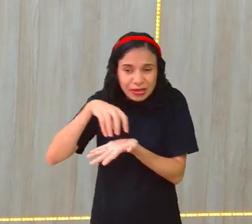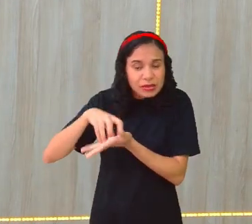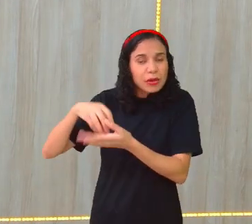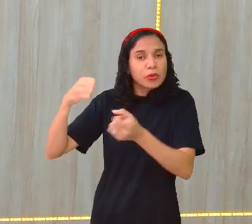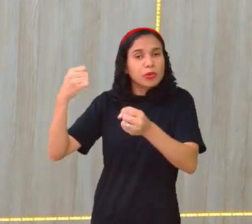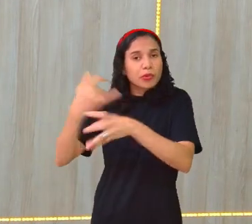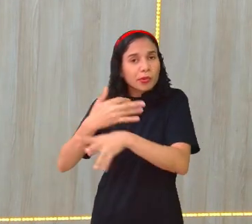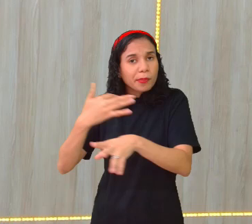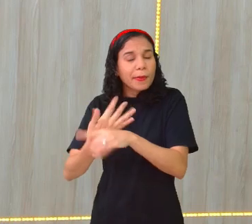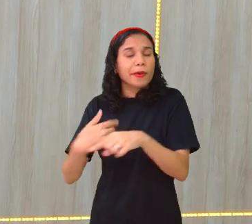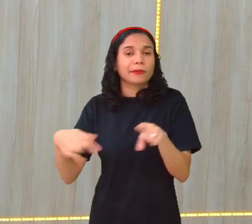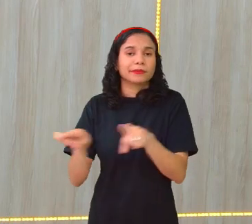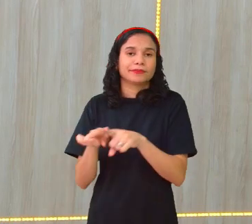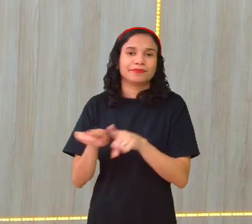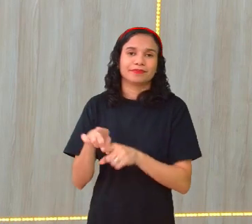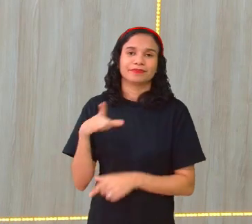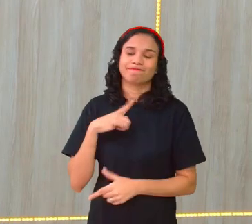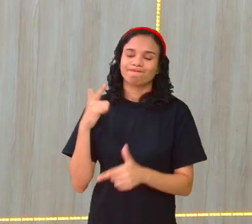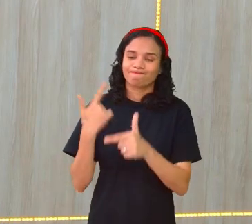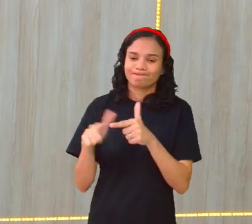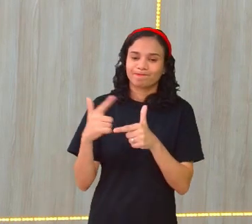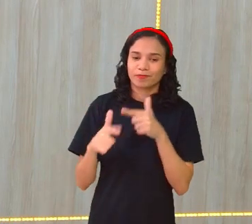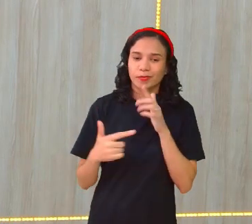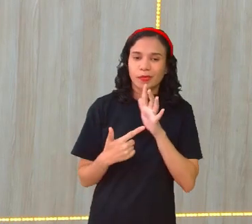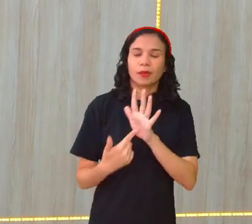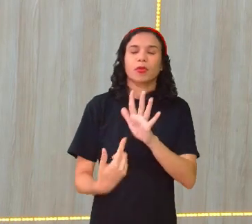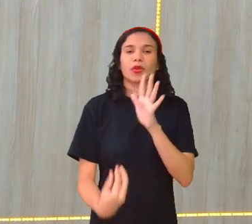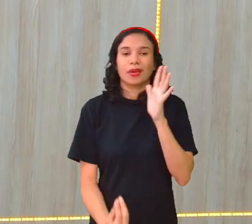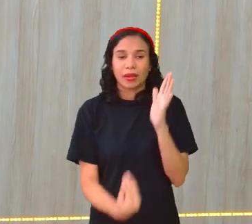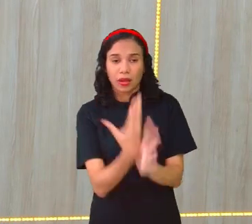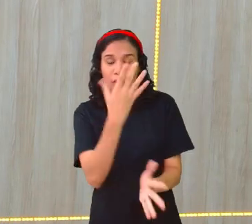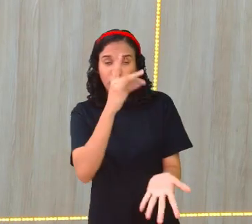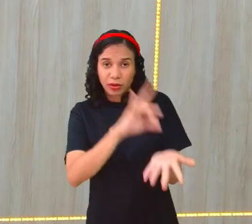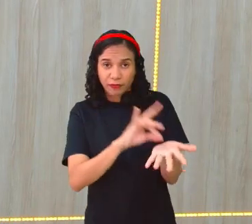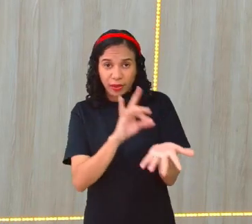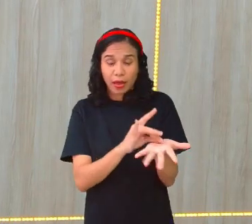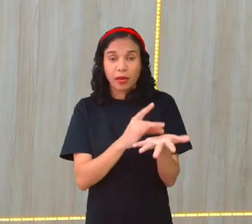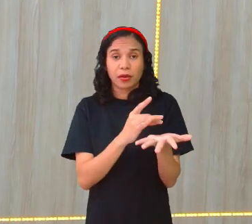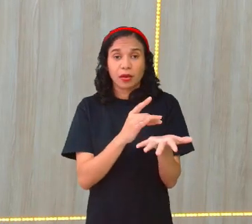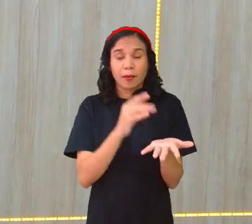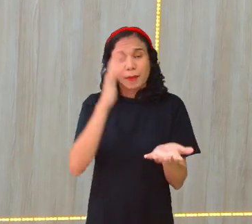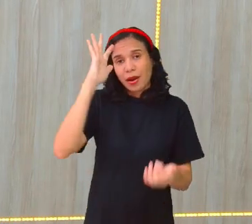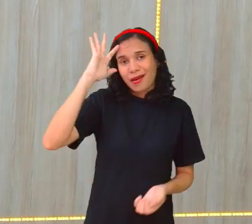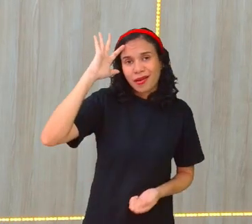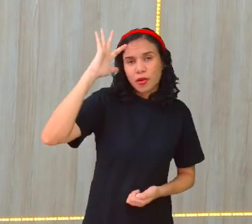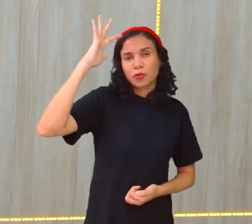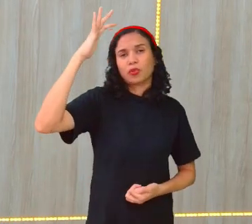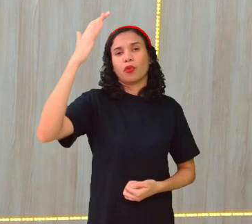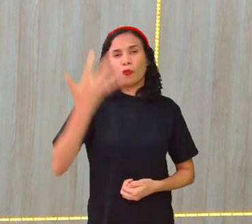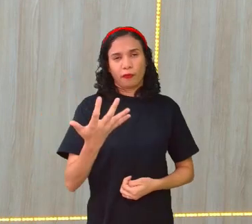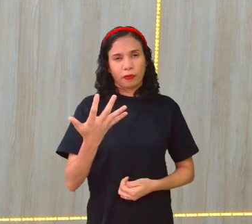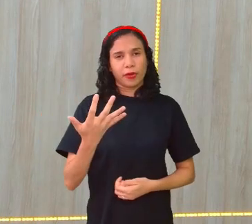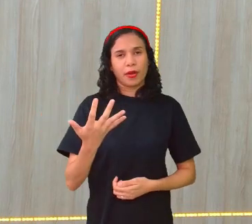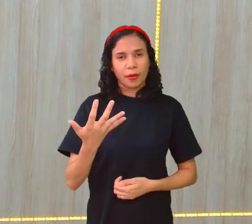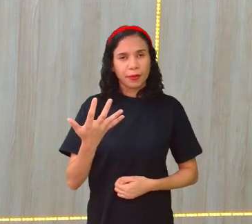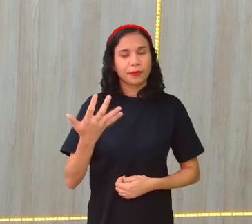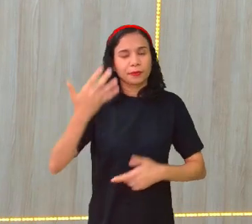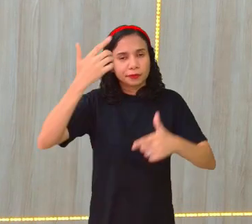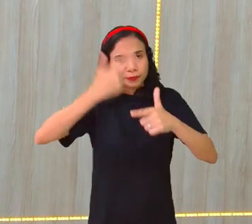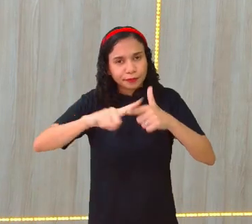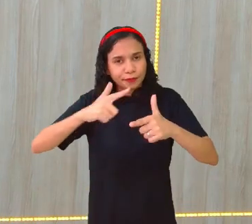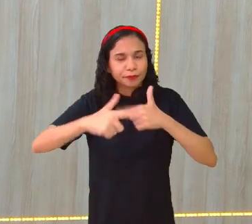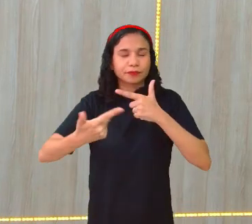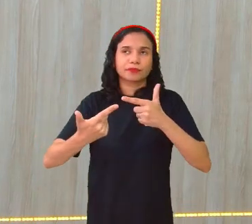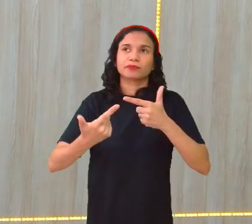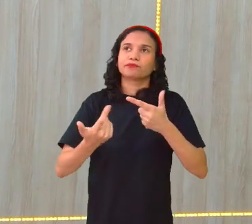também começaram a ter problemas. Eles foram criados realmente para solucionar problemas